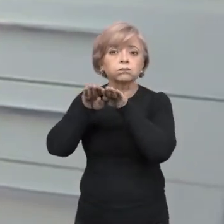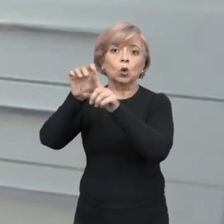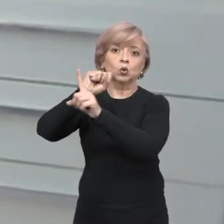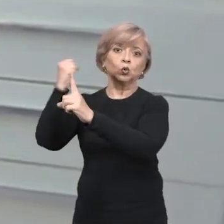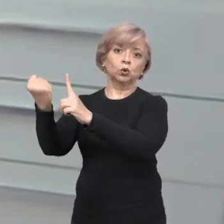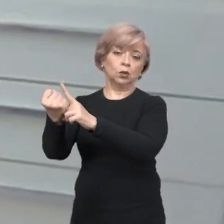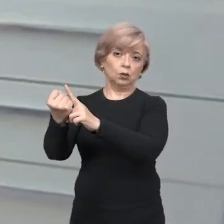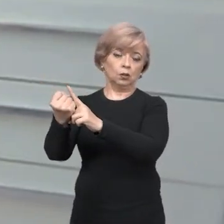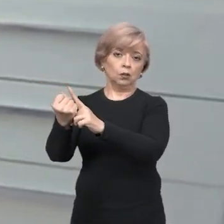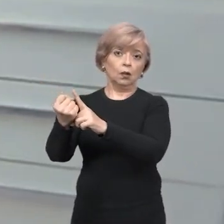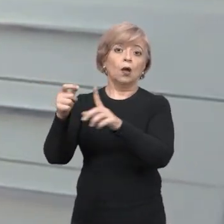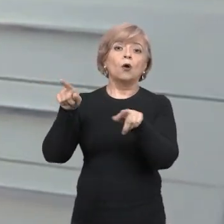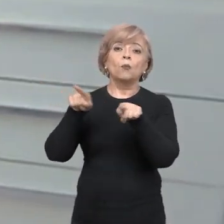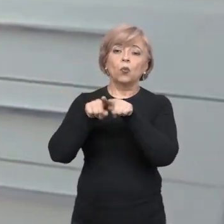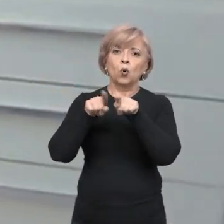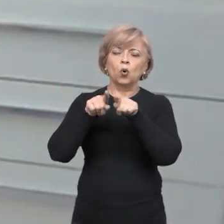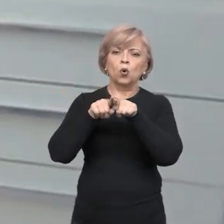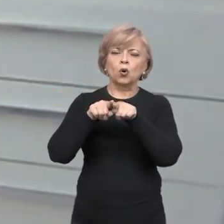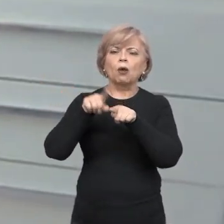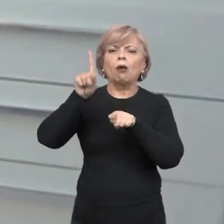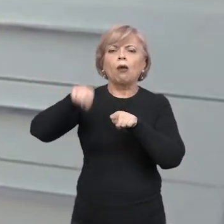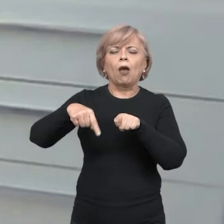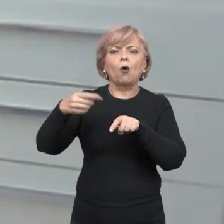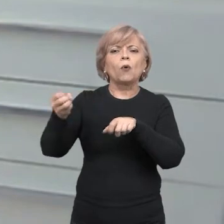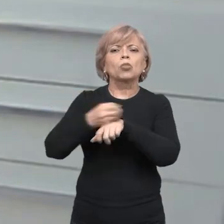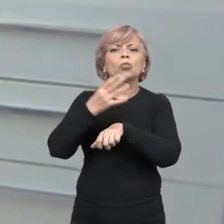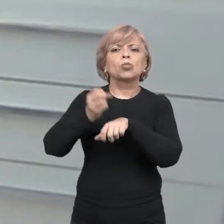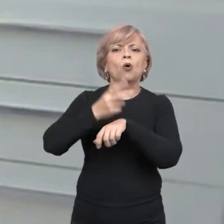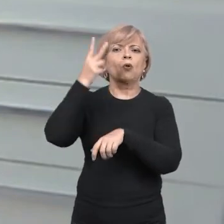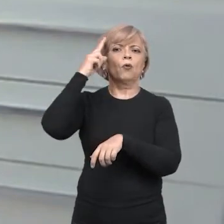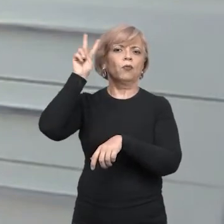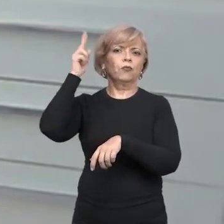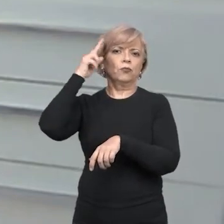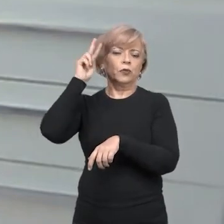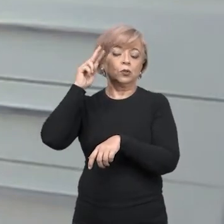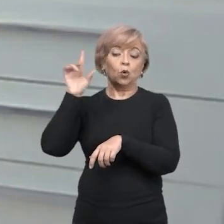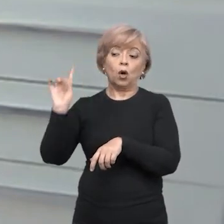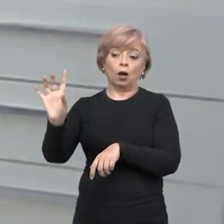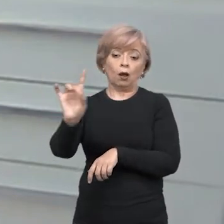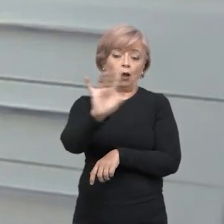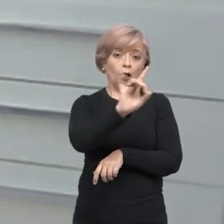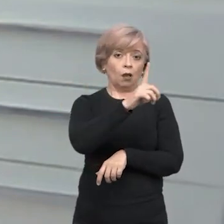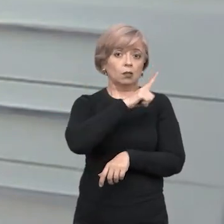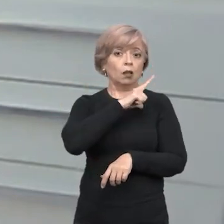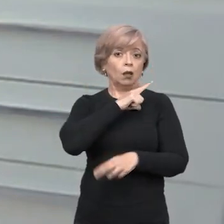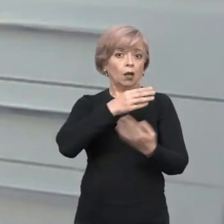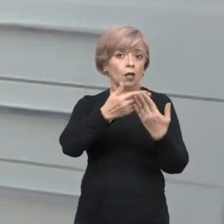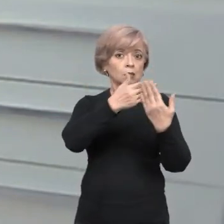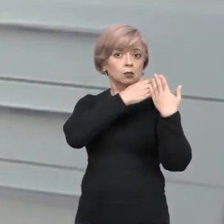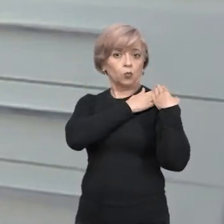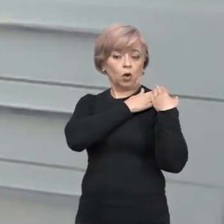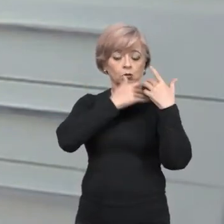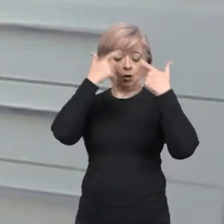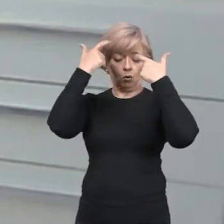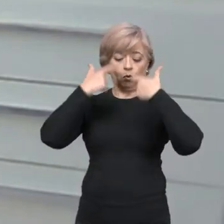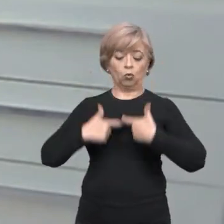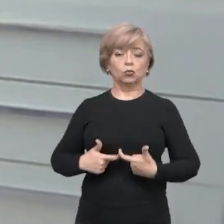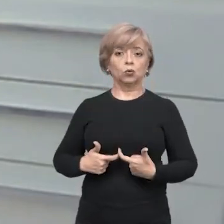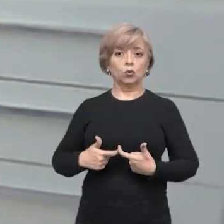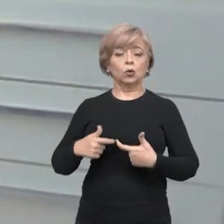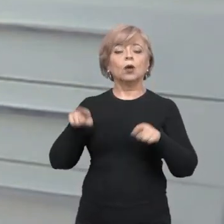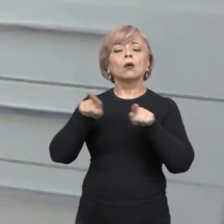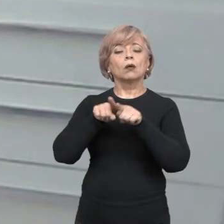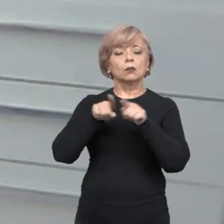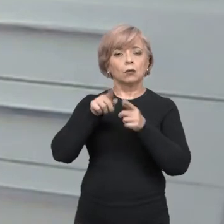página da nossa história ou seja uma página em que cada um se responsabiliza pela sua conduta